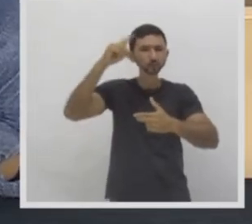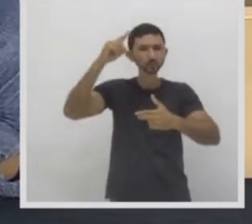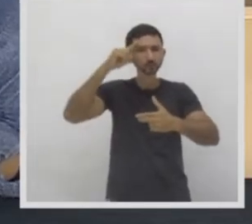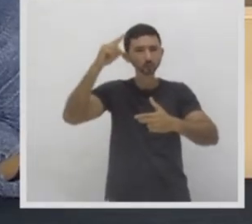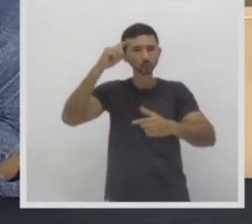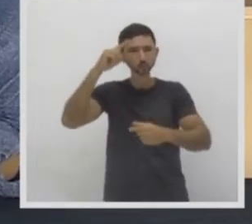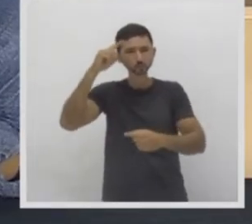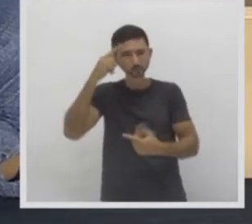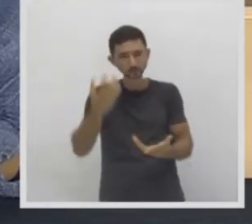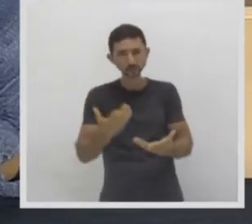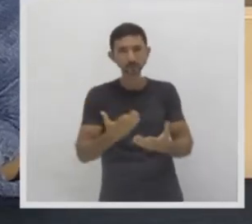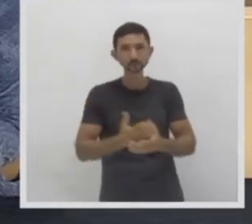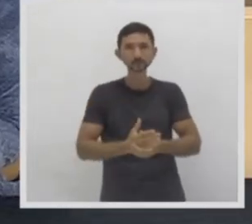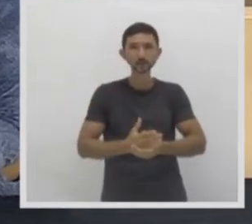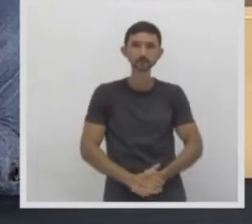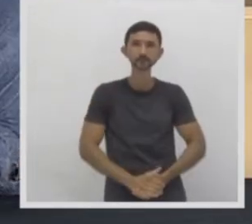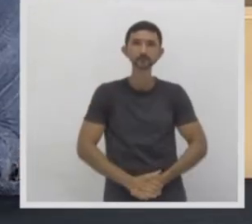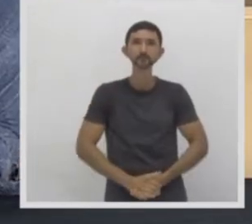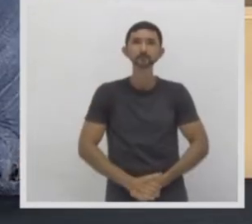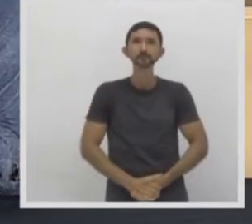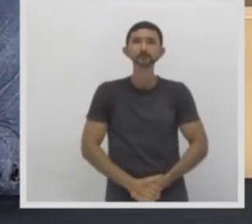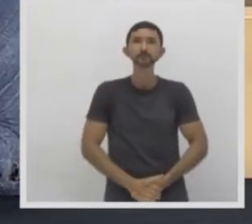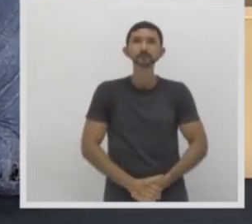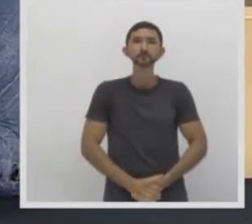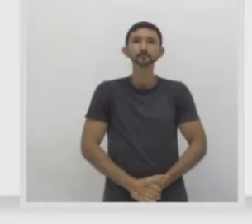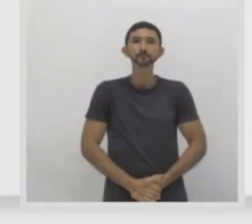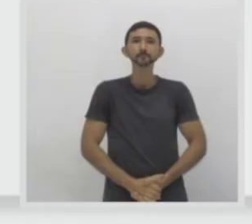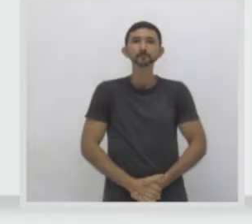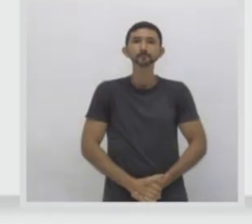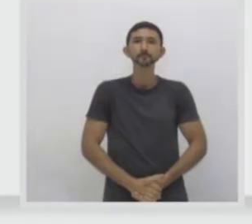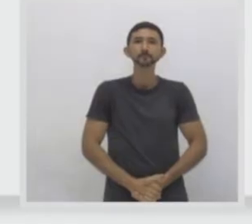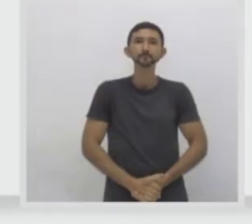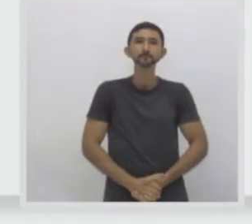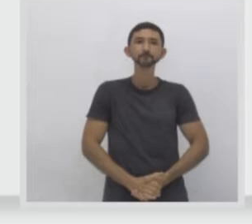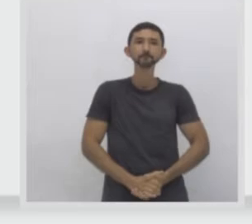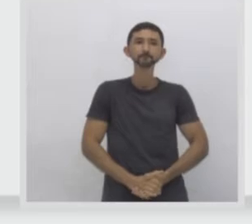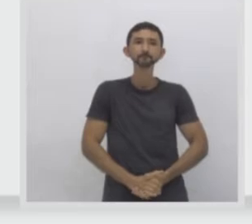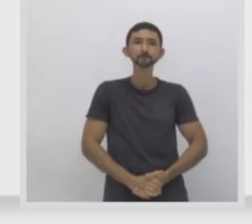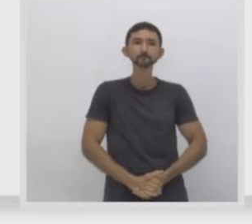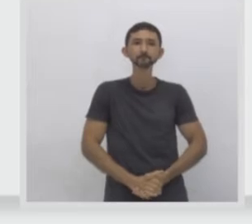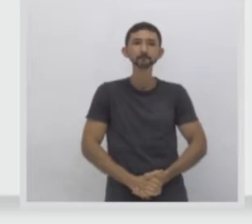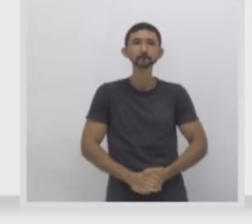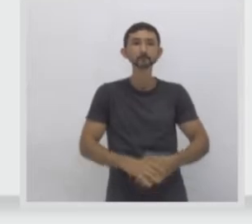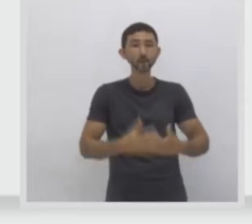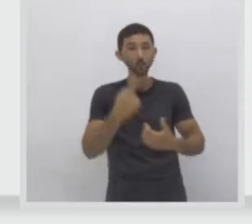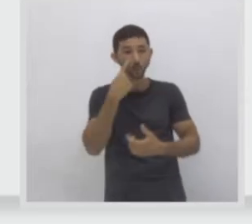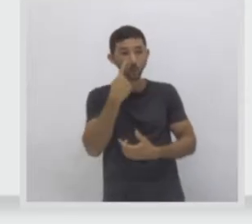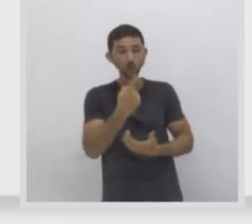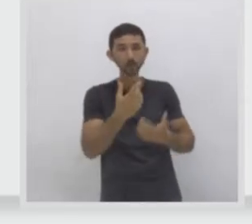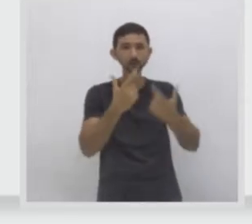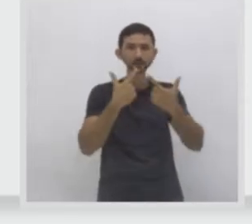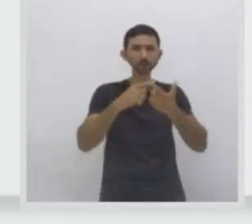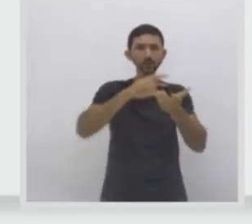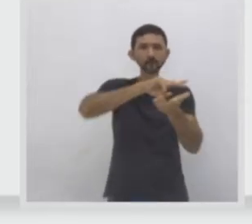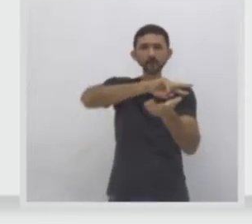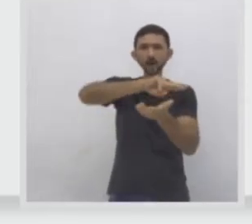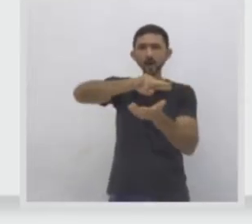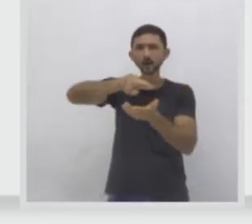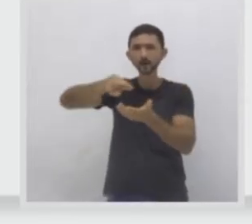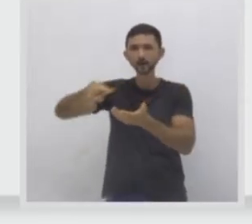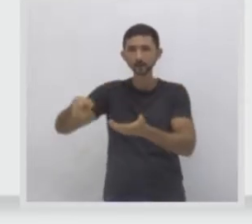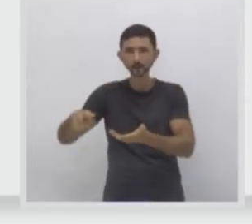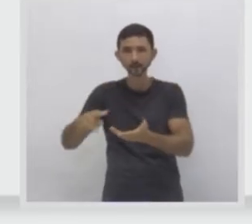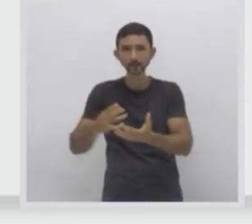nós apreendermos. Então, vamos lá, né? Nós estamos vendo como a língua vai variando dentro